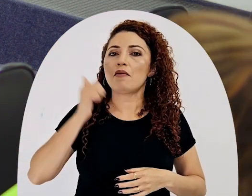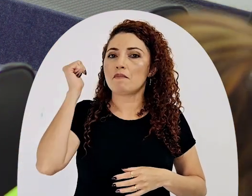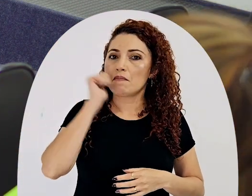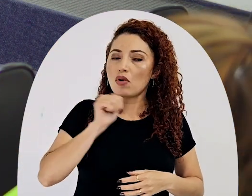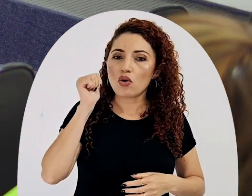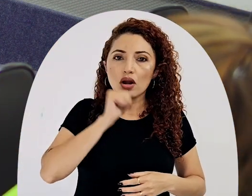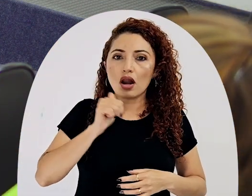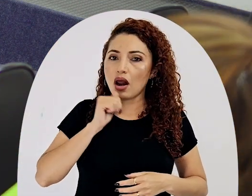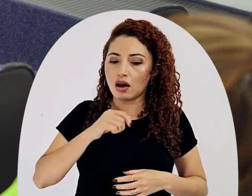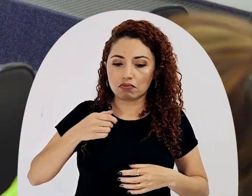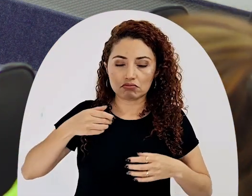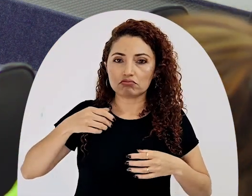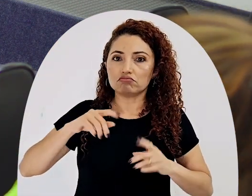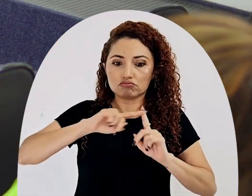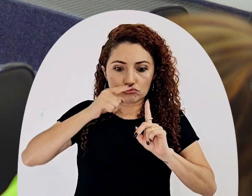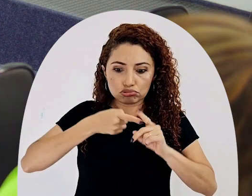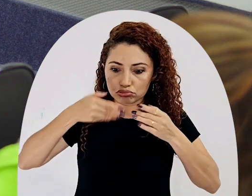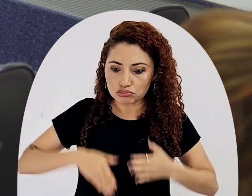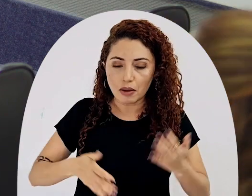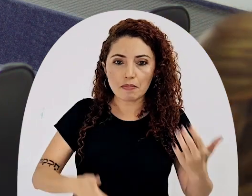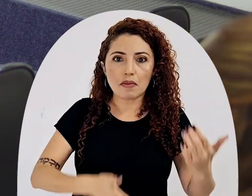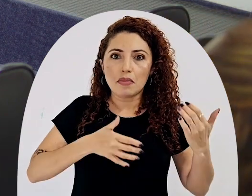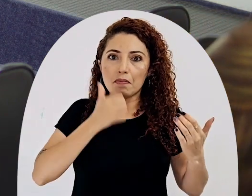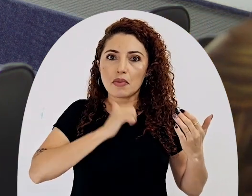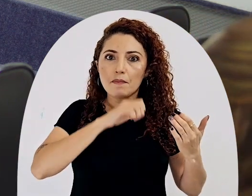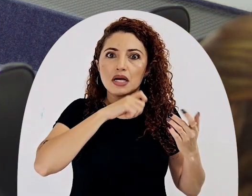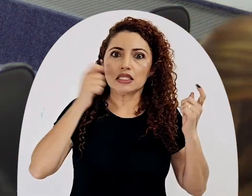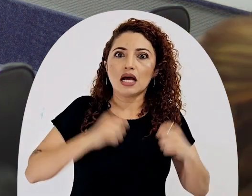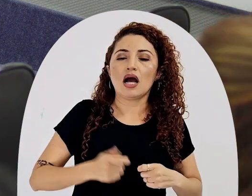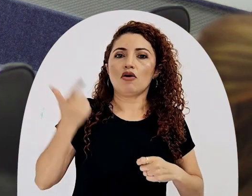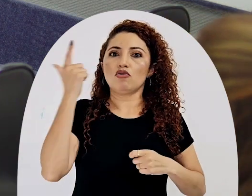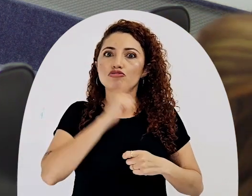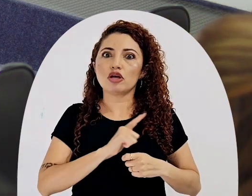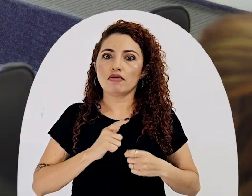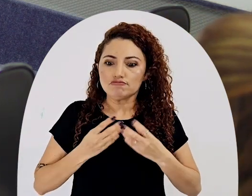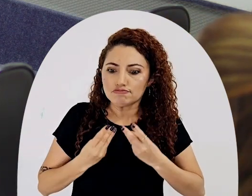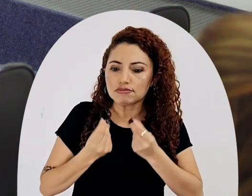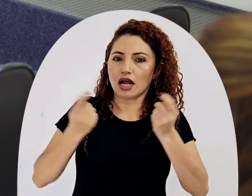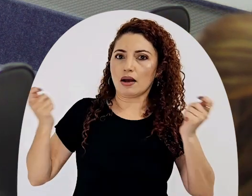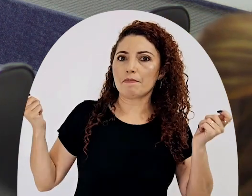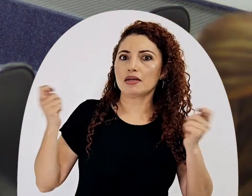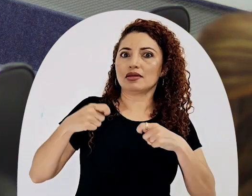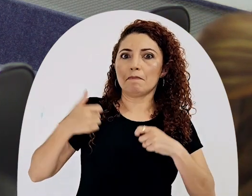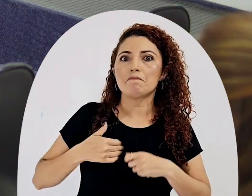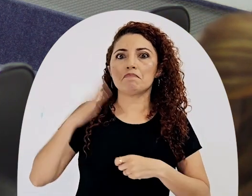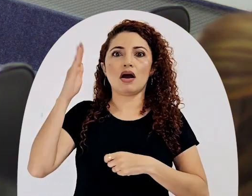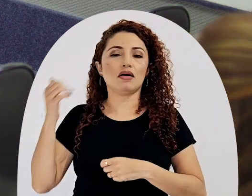outras habilidades, super habilidades, que às vezes os homens não desenvolvem.